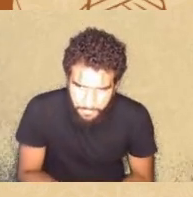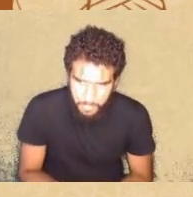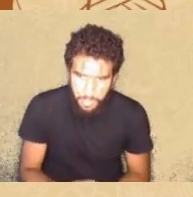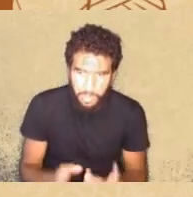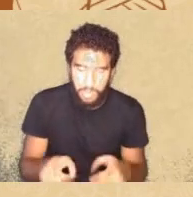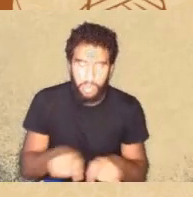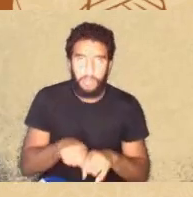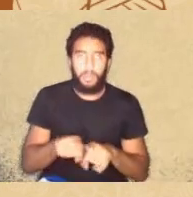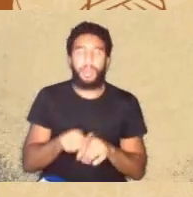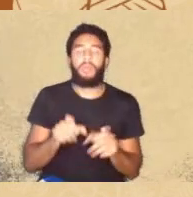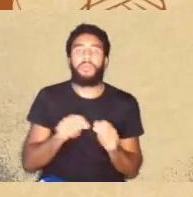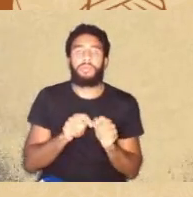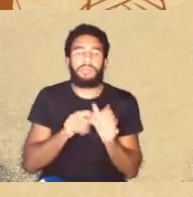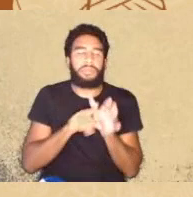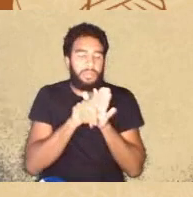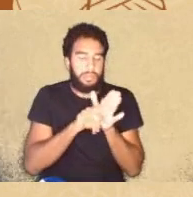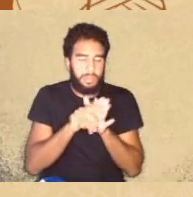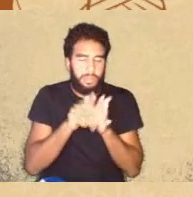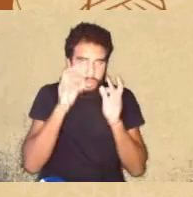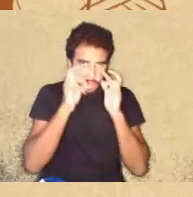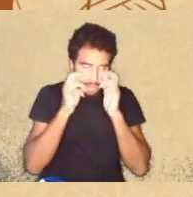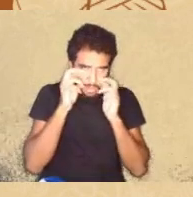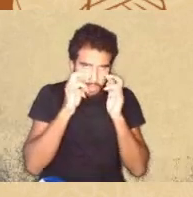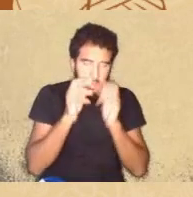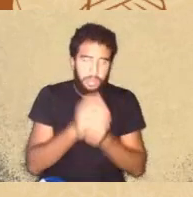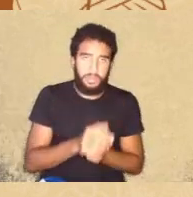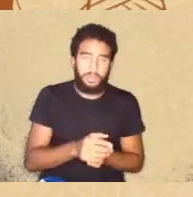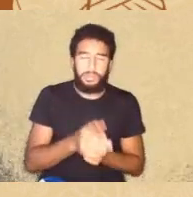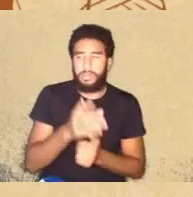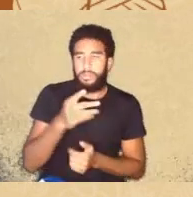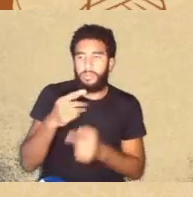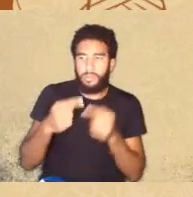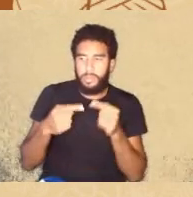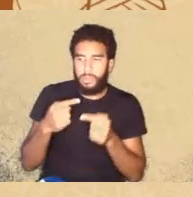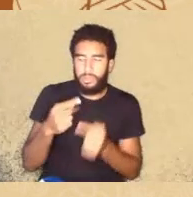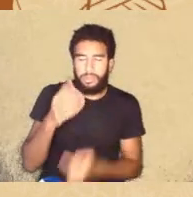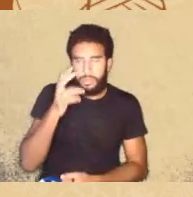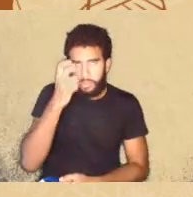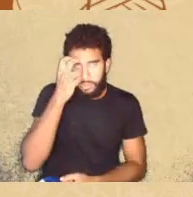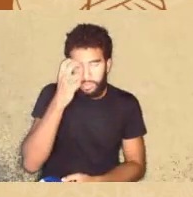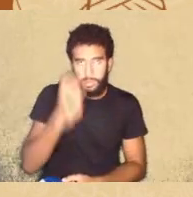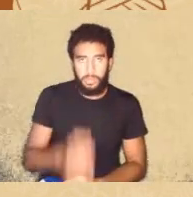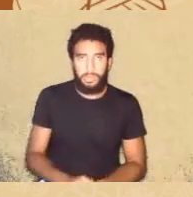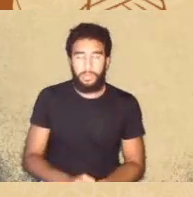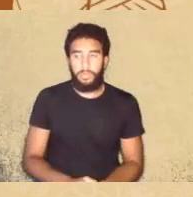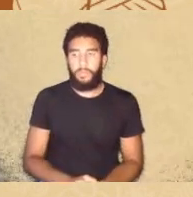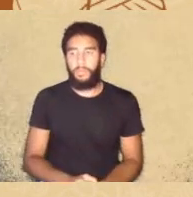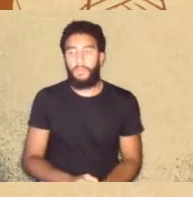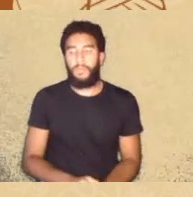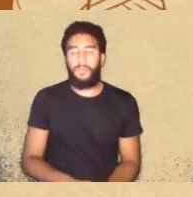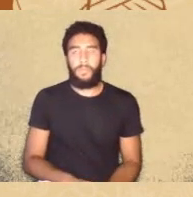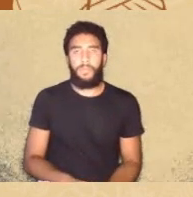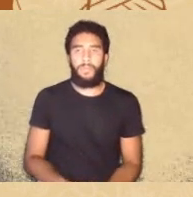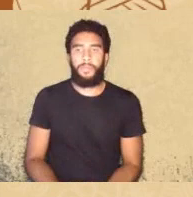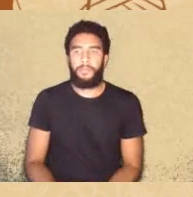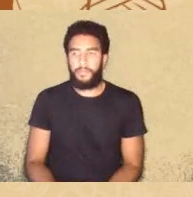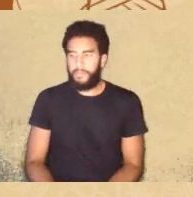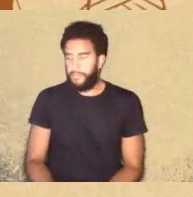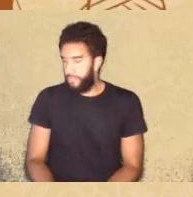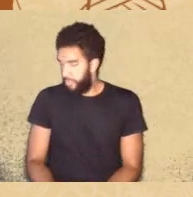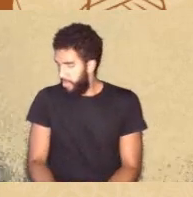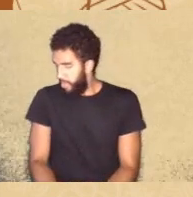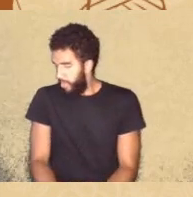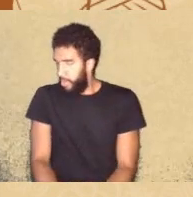política representativa, estrutural, né? Dos grupos e instituições, mas também das pessoas, né? Porque a